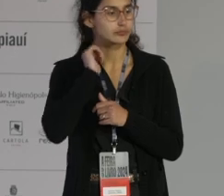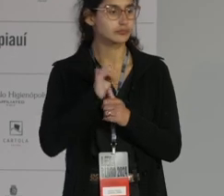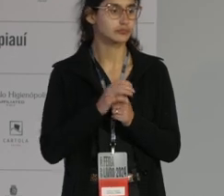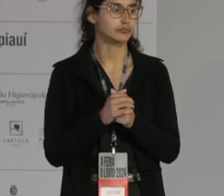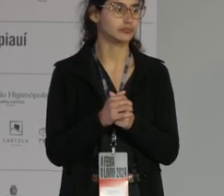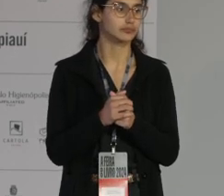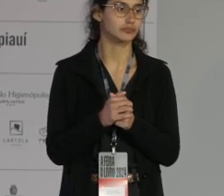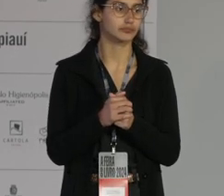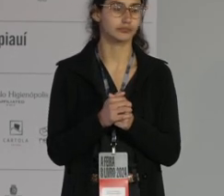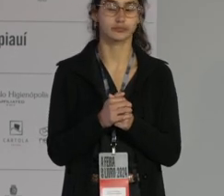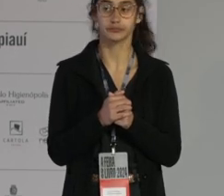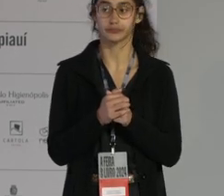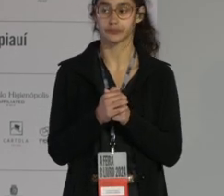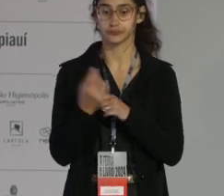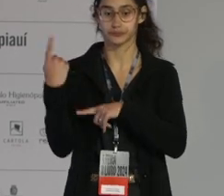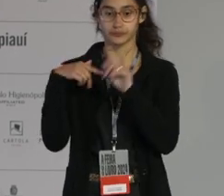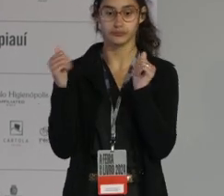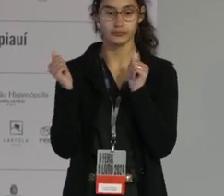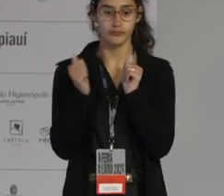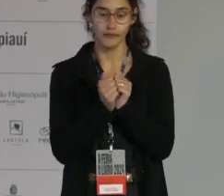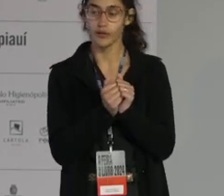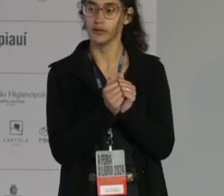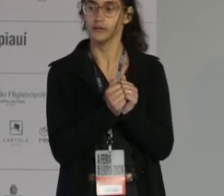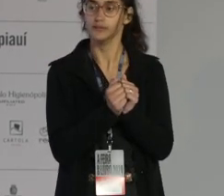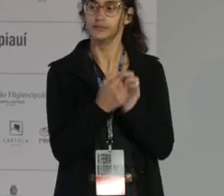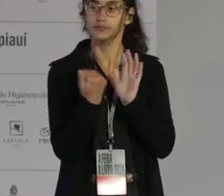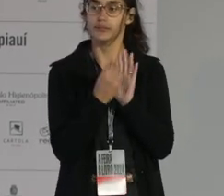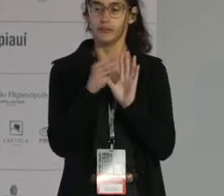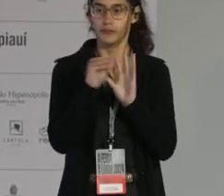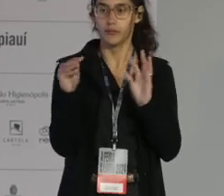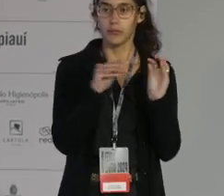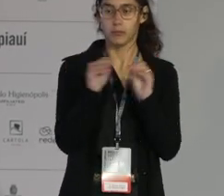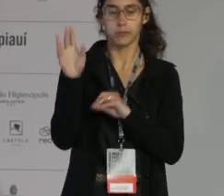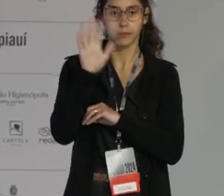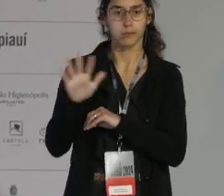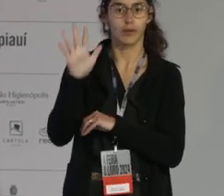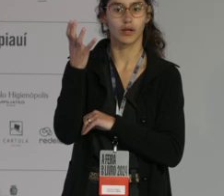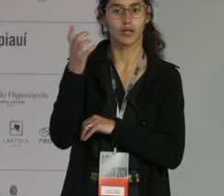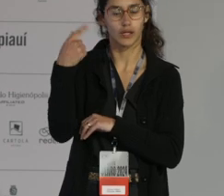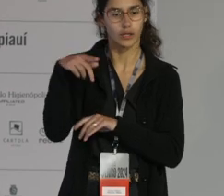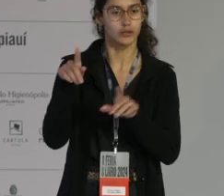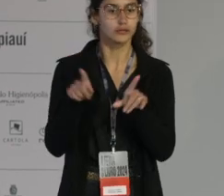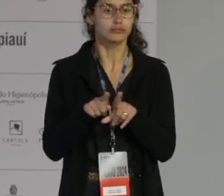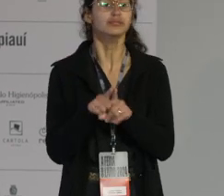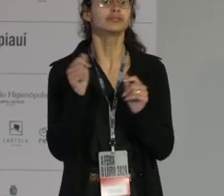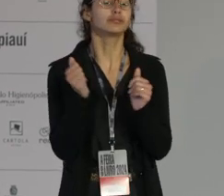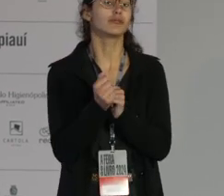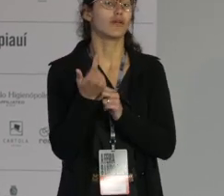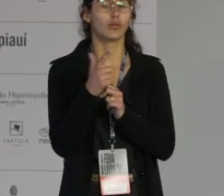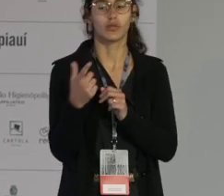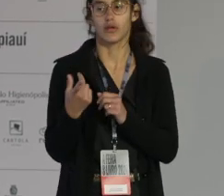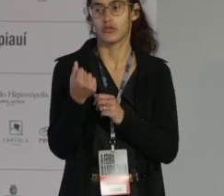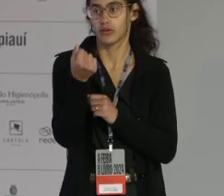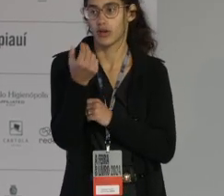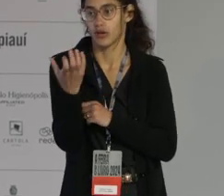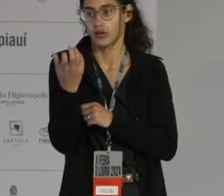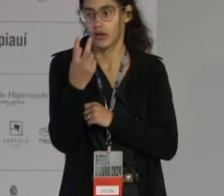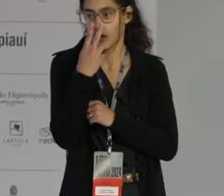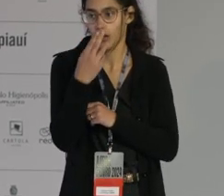o gigante que está com o amuleto dele foi para a Europa e ele quer ir para a Europa mas não tem dinheiro, então ele